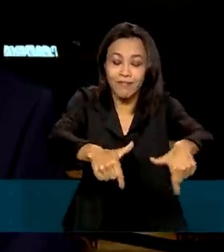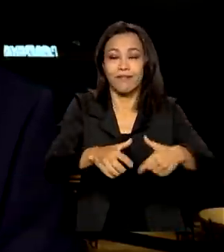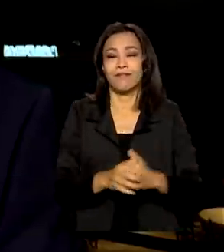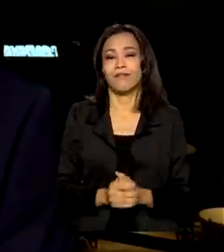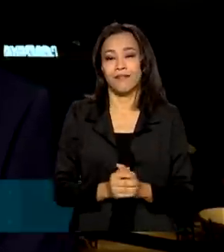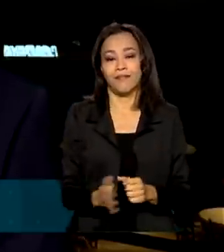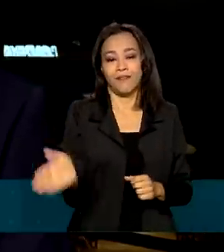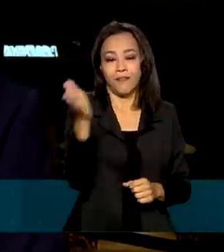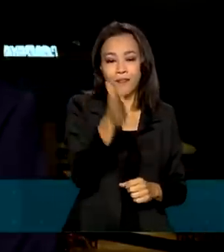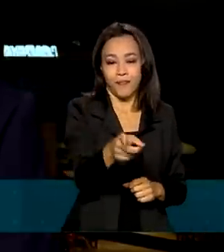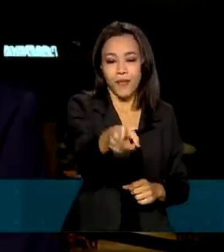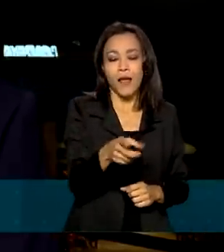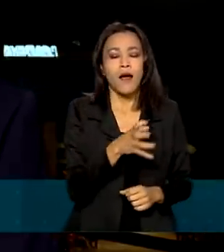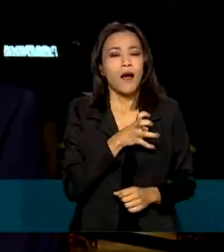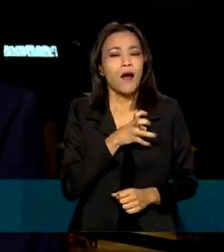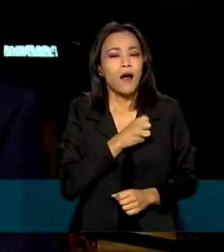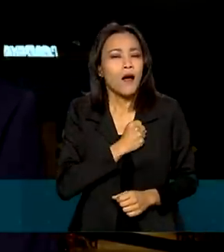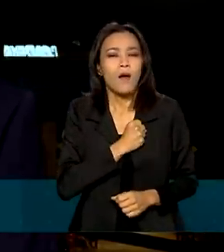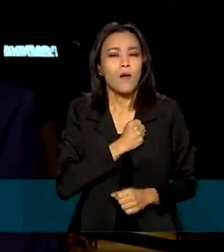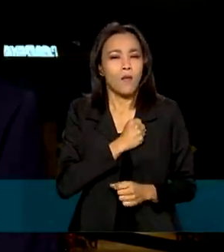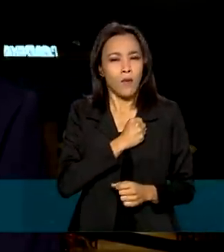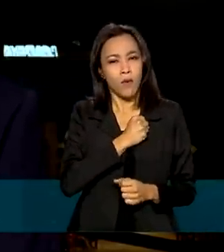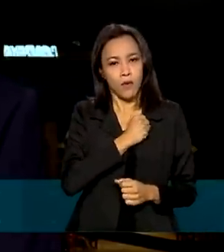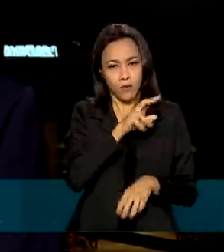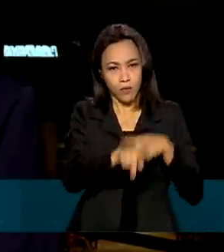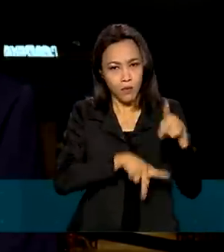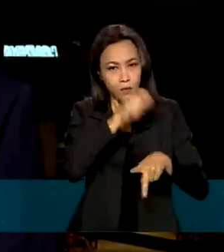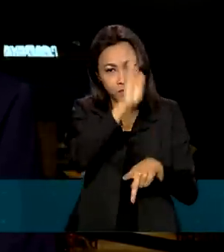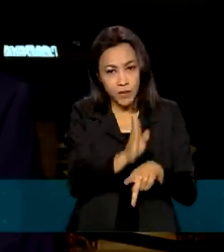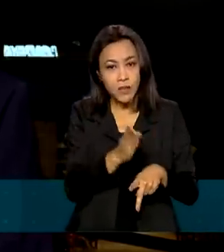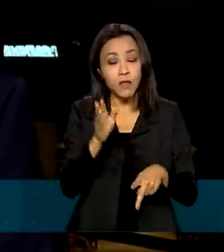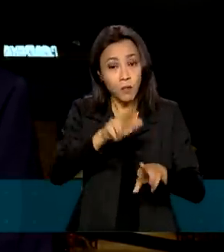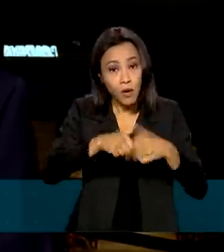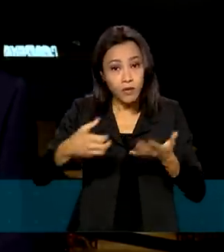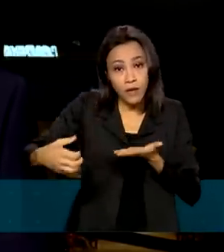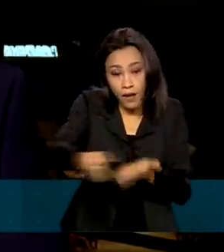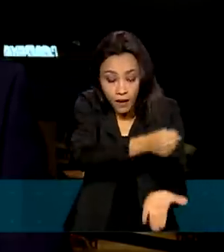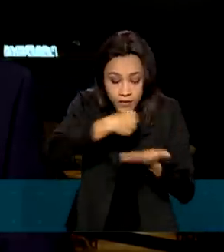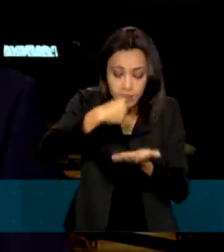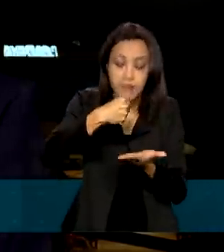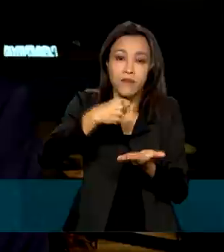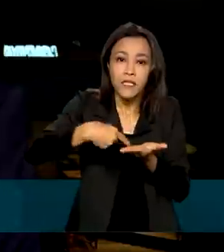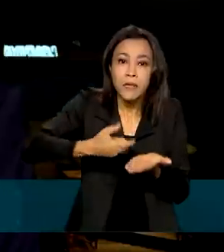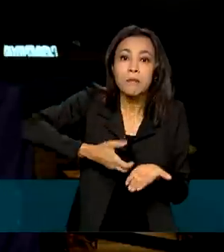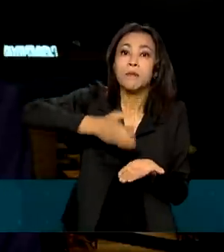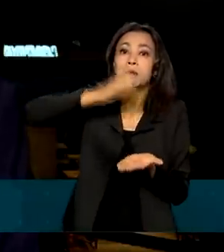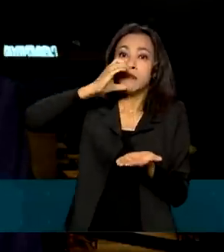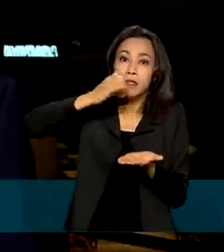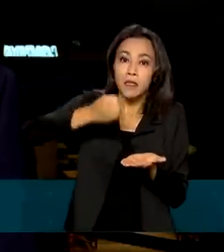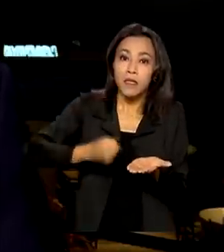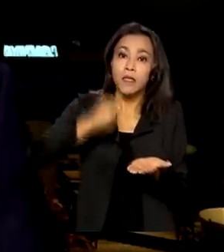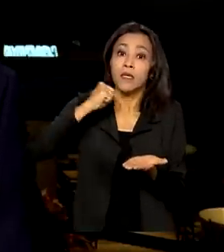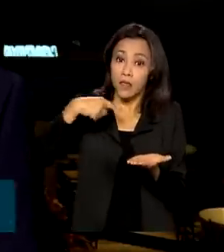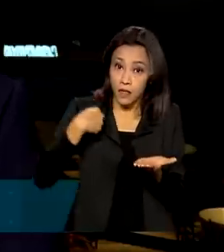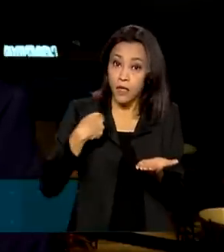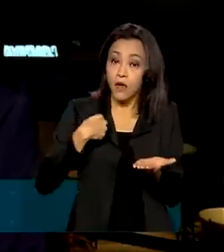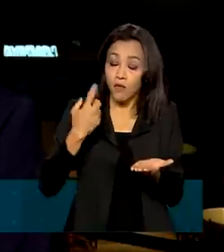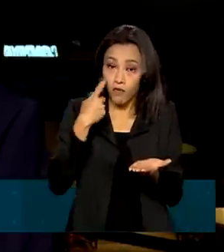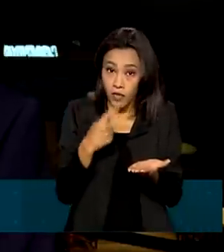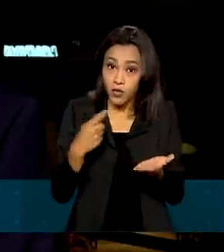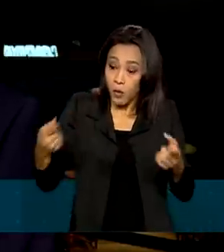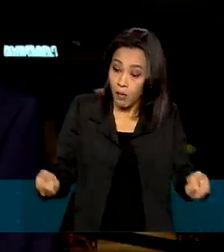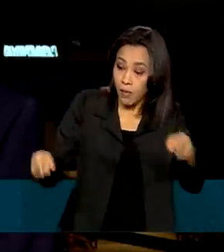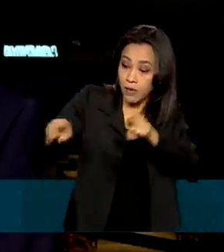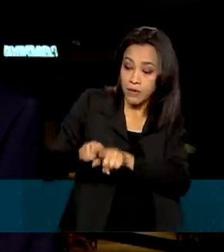a paixão do brasileiro por cerveja por essa bebida e a parceria que nós temos com eu vejo como parceria com